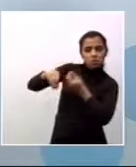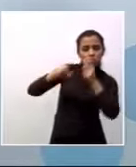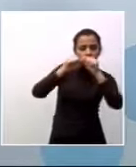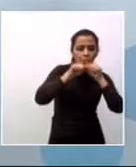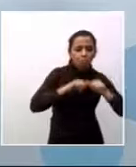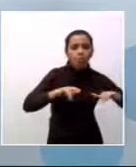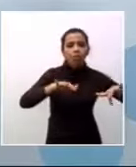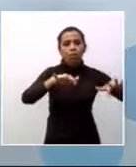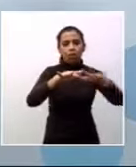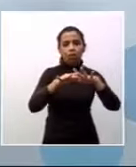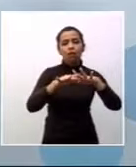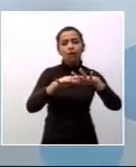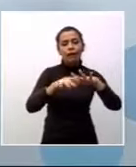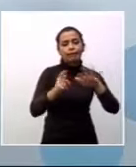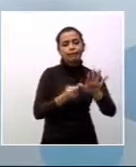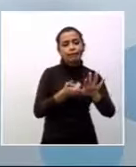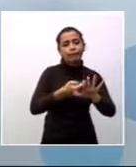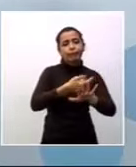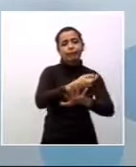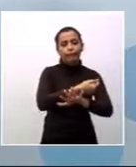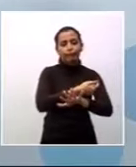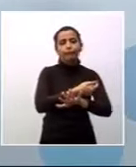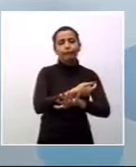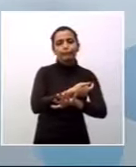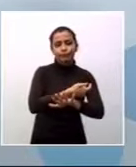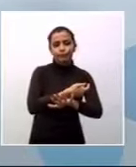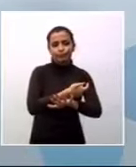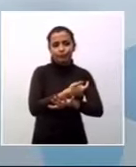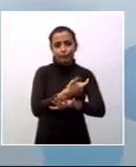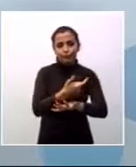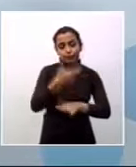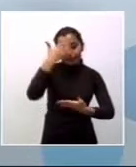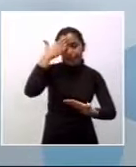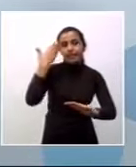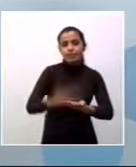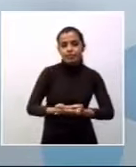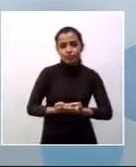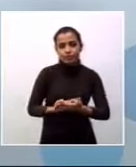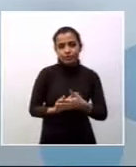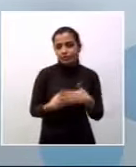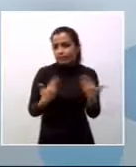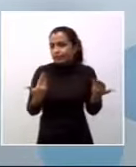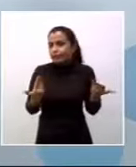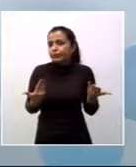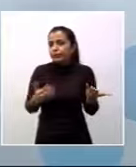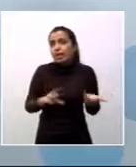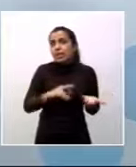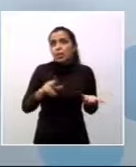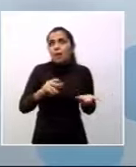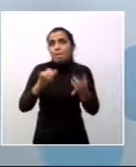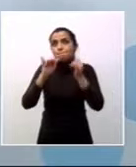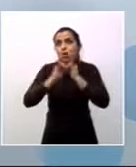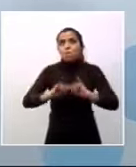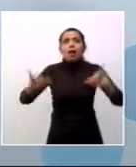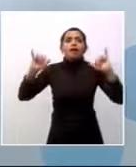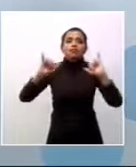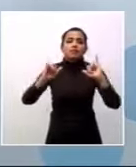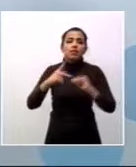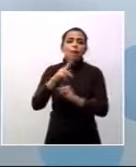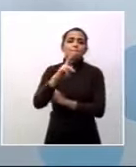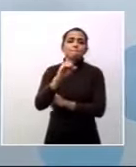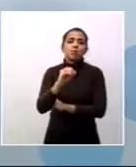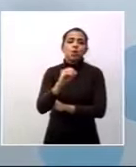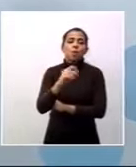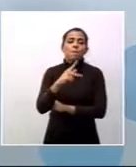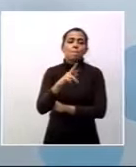fake news para que as pessoas sejam criadas por pelo que ela acredita tá então manda sinceramente é uma propaganda é